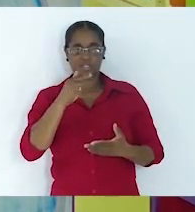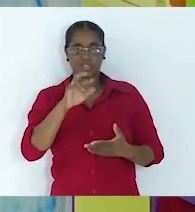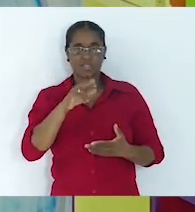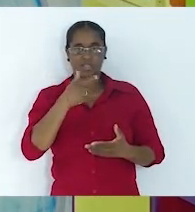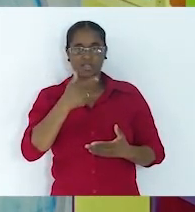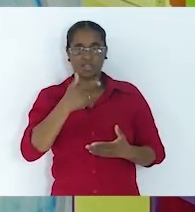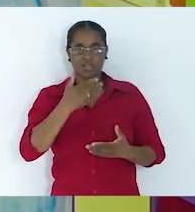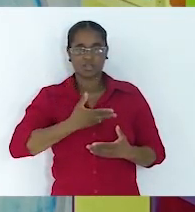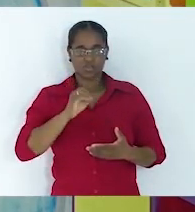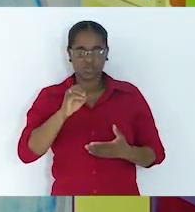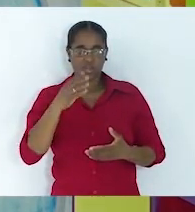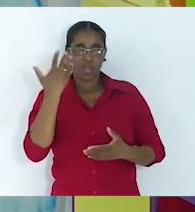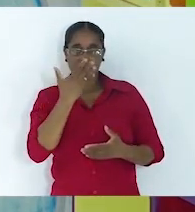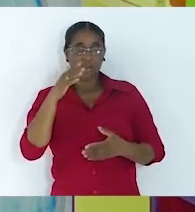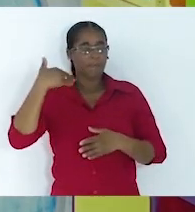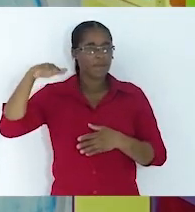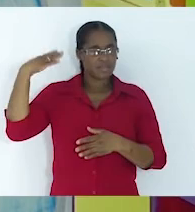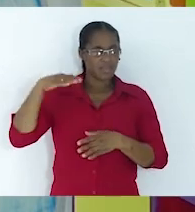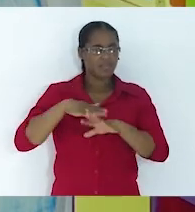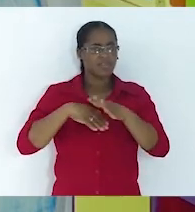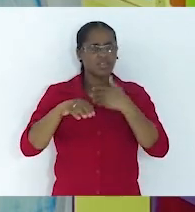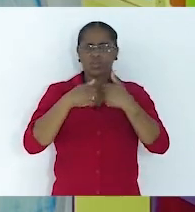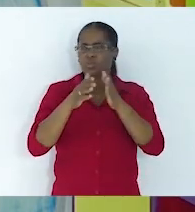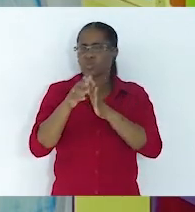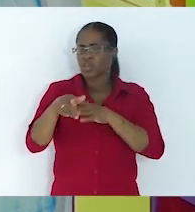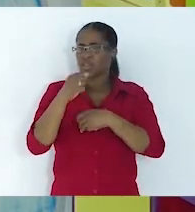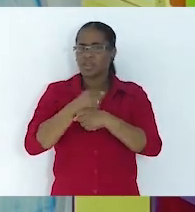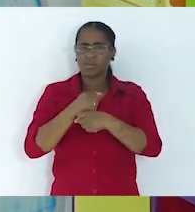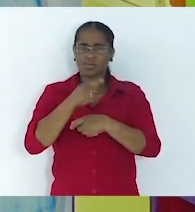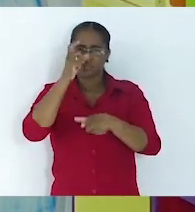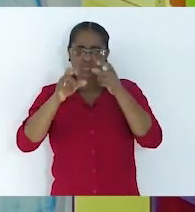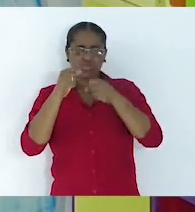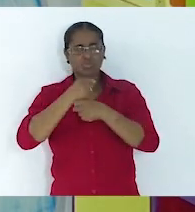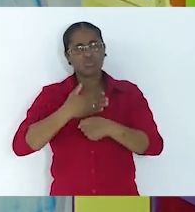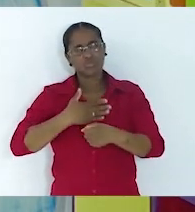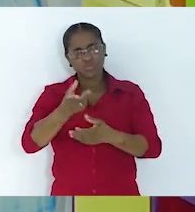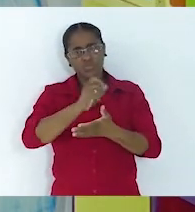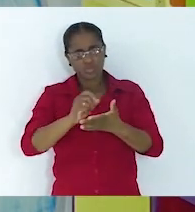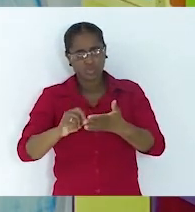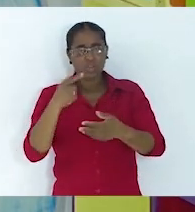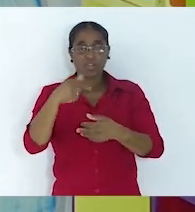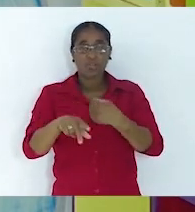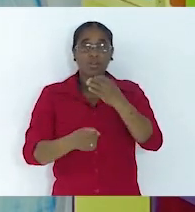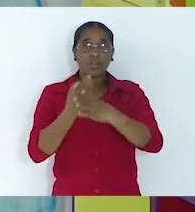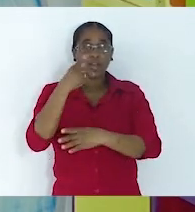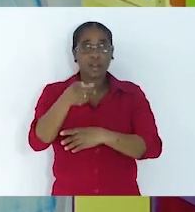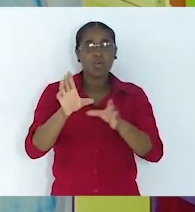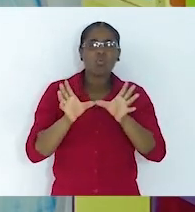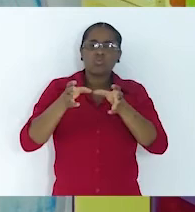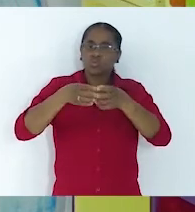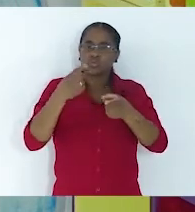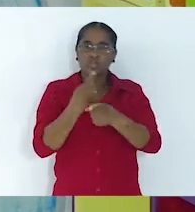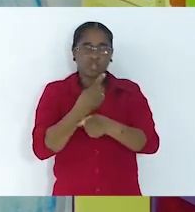passada, para fazer toda aquela produção, o escritor teve que criar lá um conjunto de